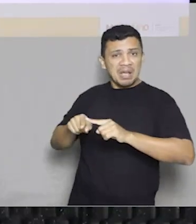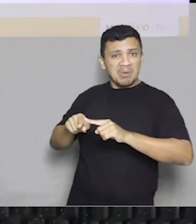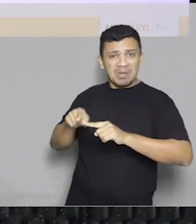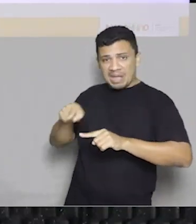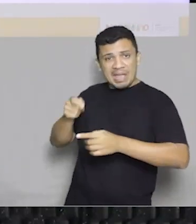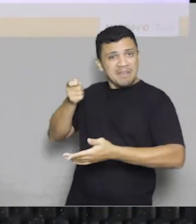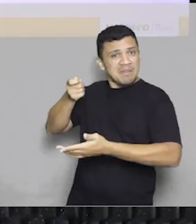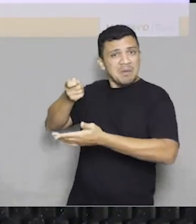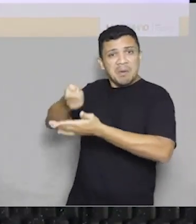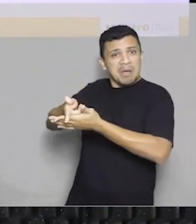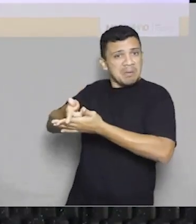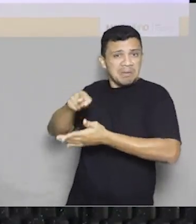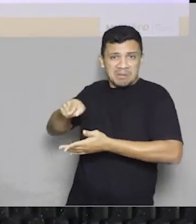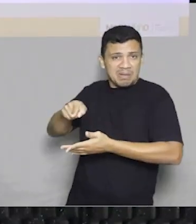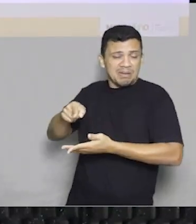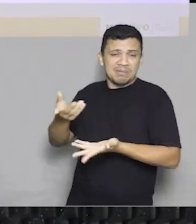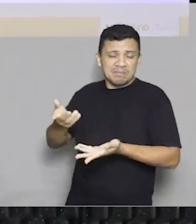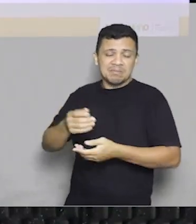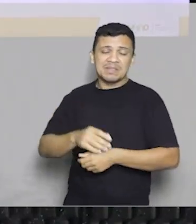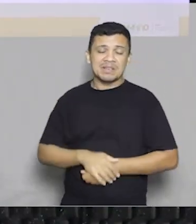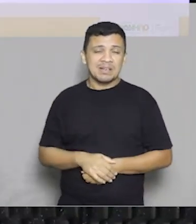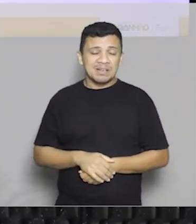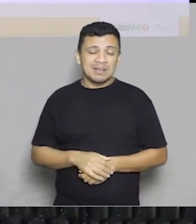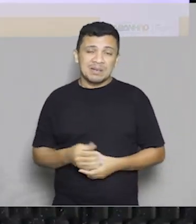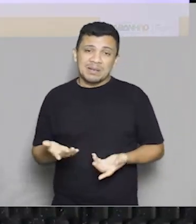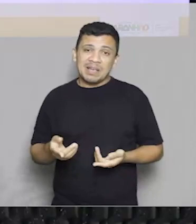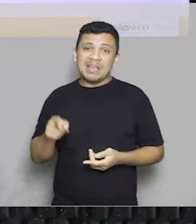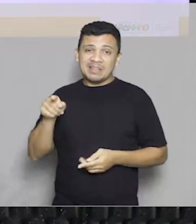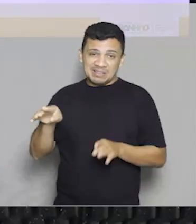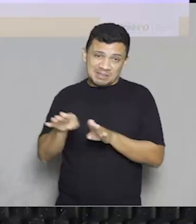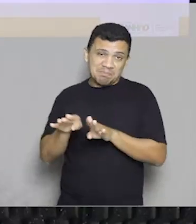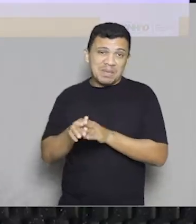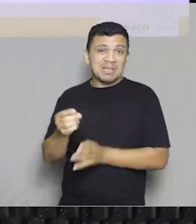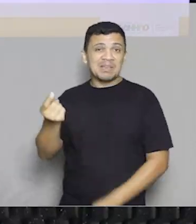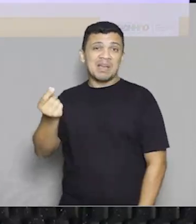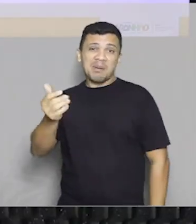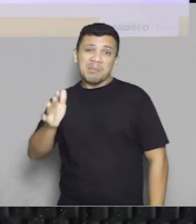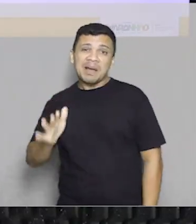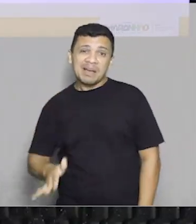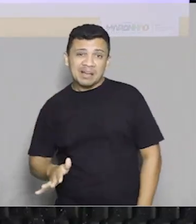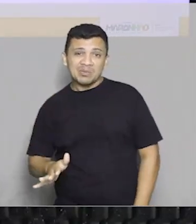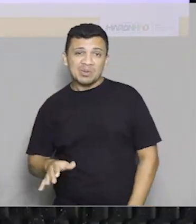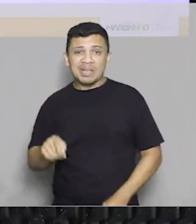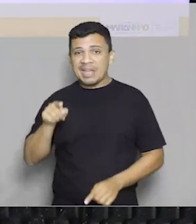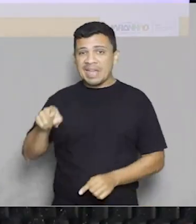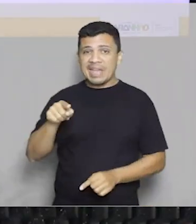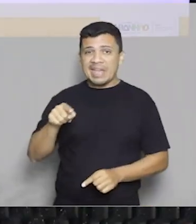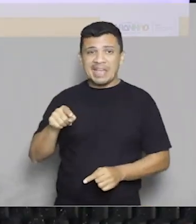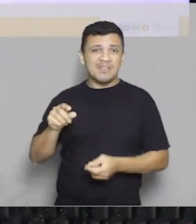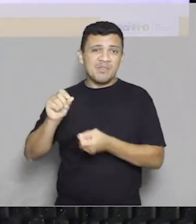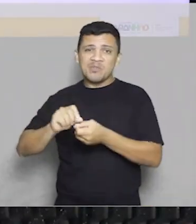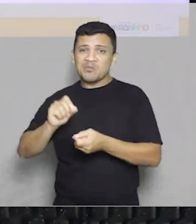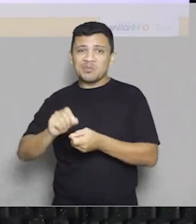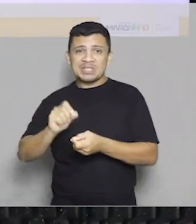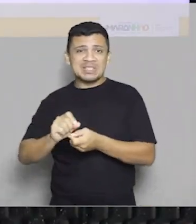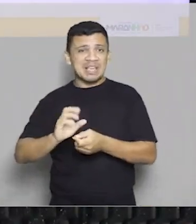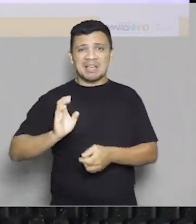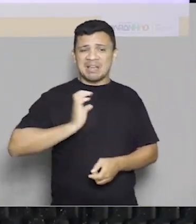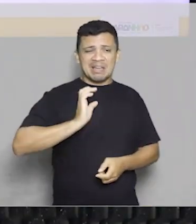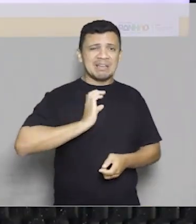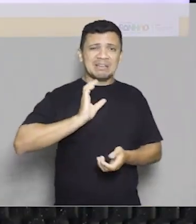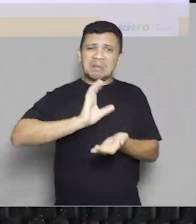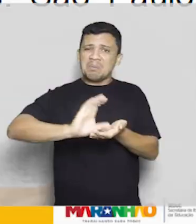trabalhador torna-se uma mercadoria, ainda mais barata à medida que cria mais bens, que produz mais